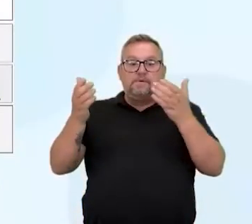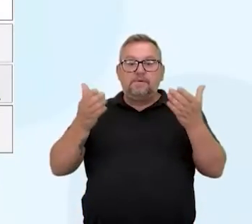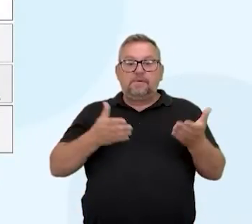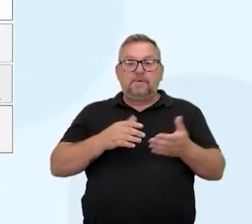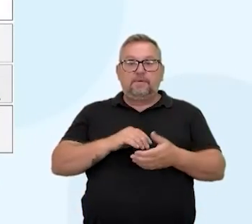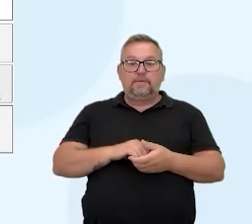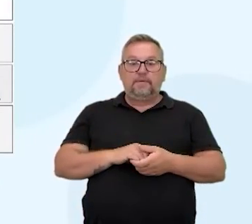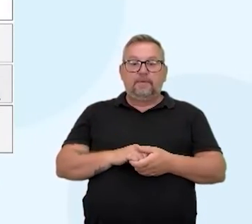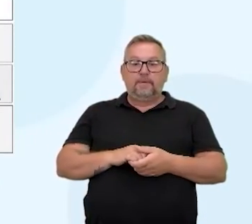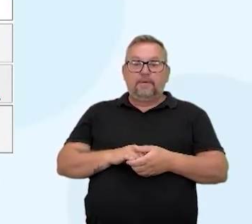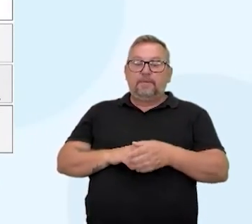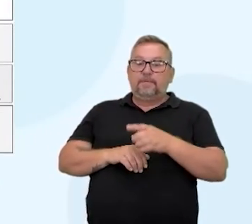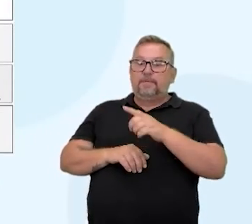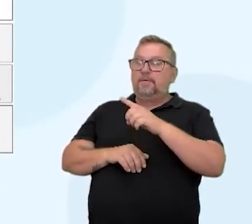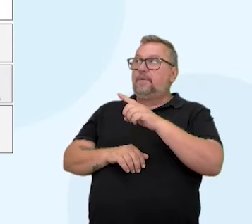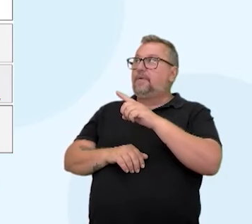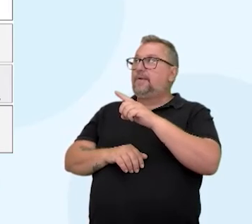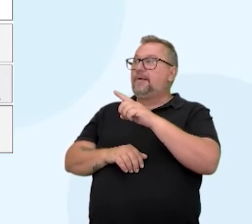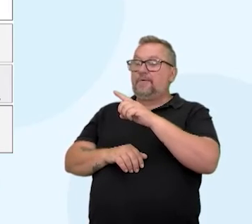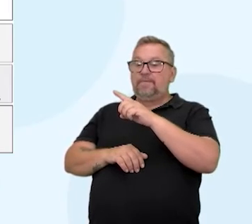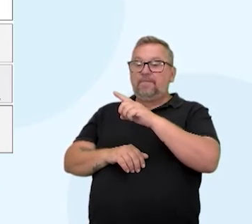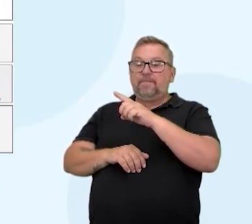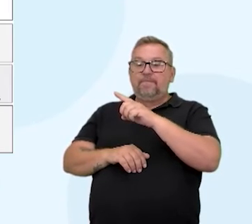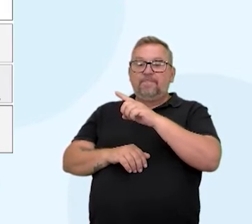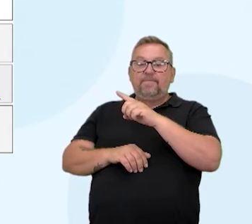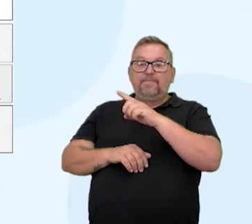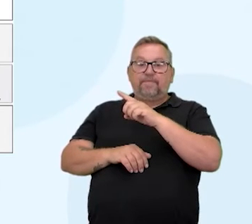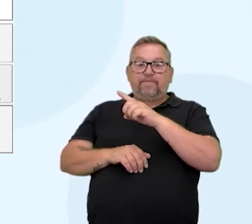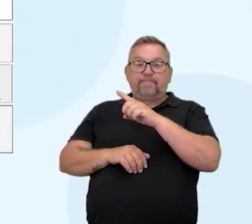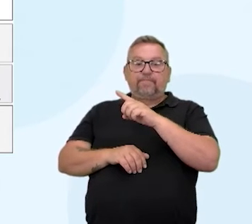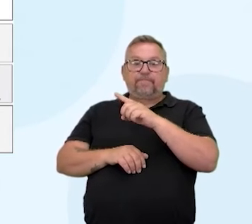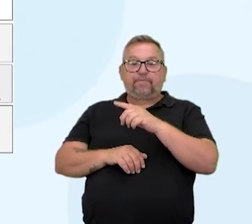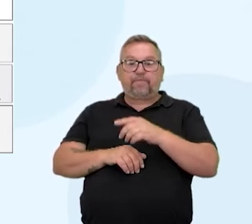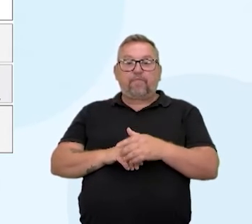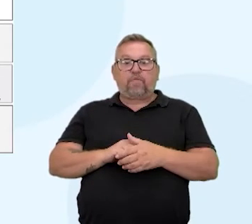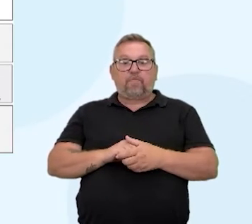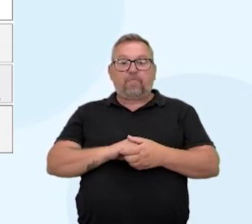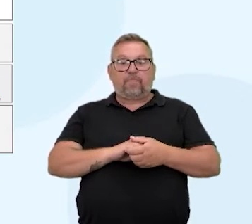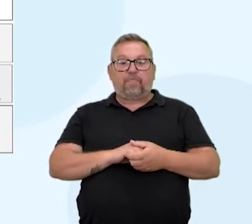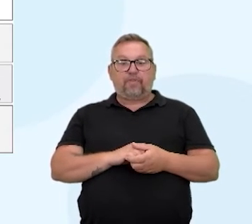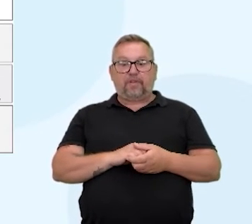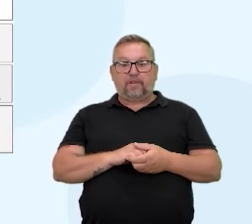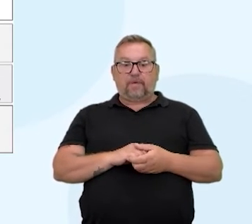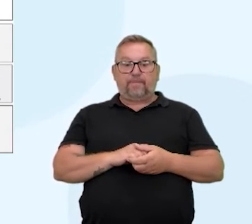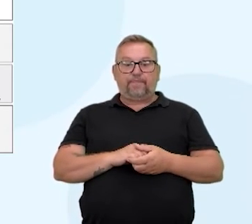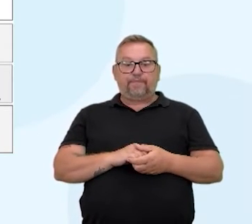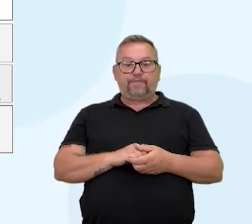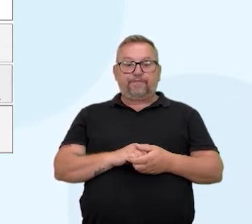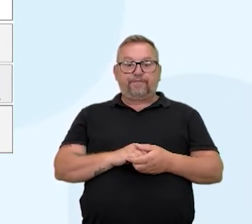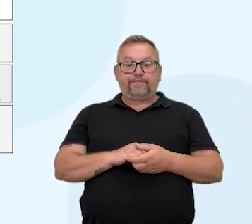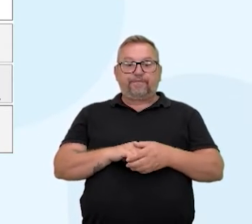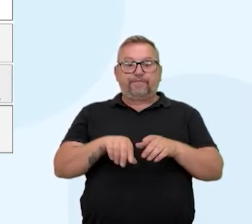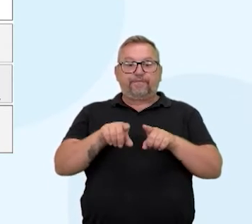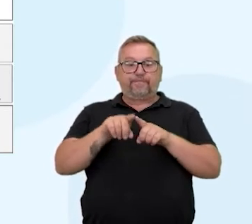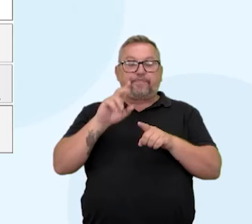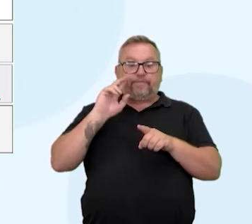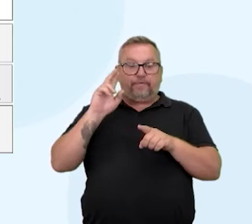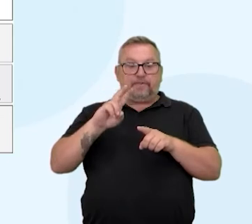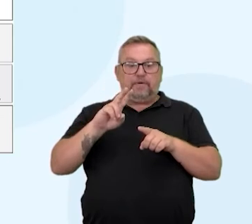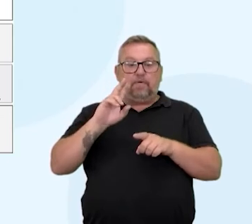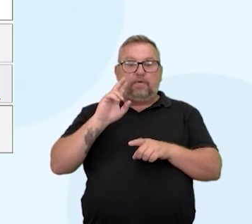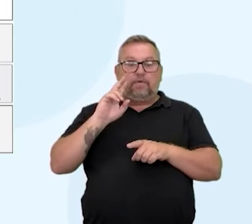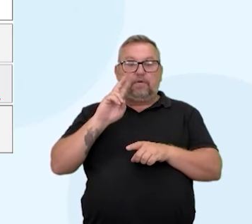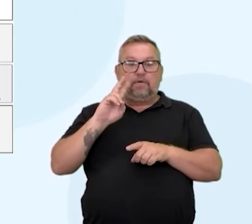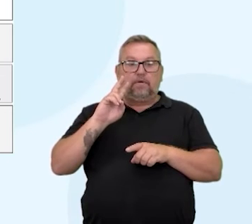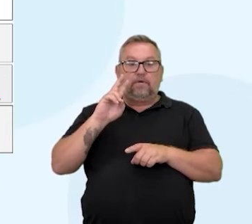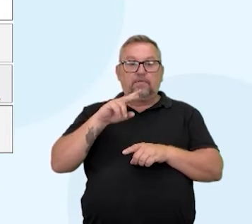aí o panorama global de significativos acidentes nucleares, tá certo? E aí a gente vai observando aí,